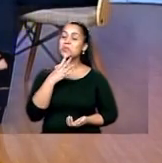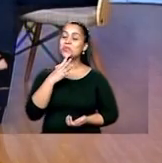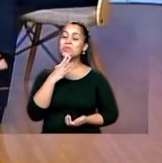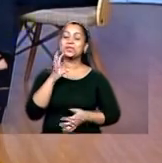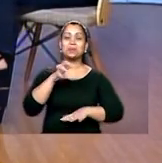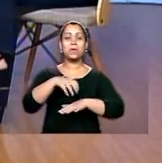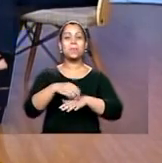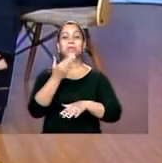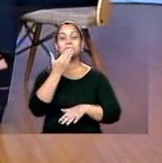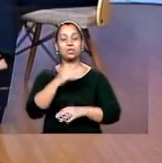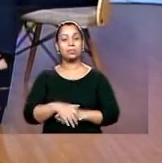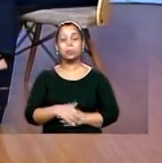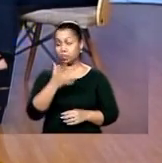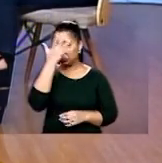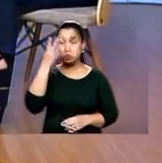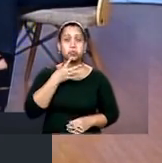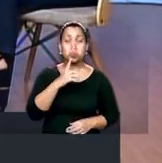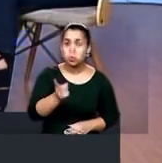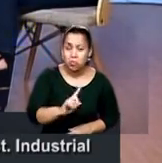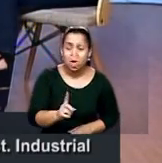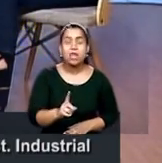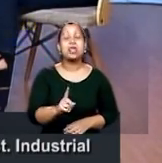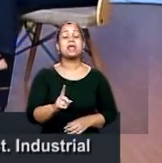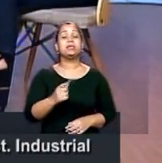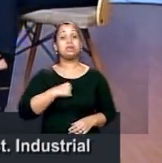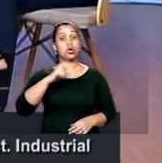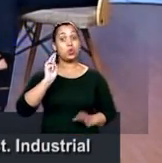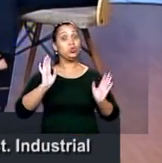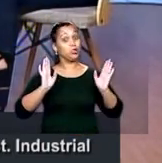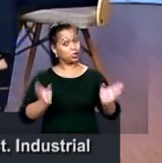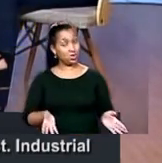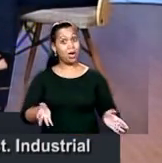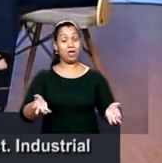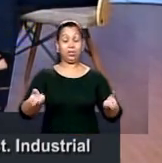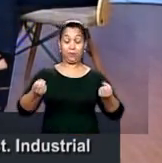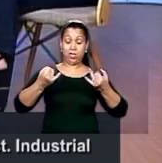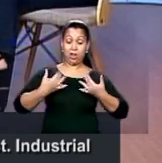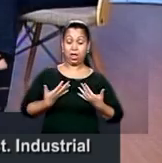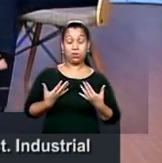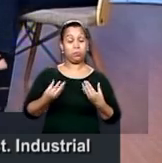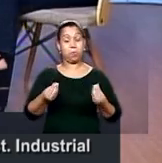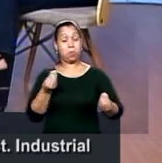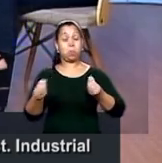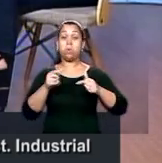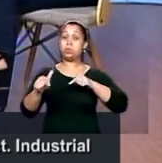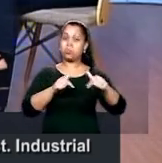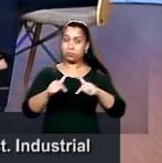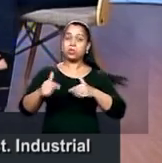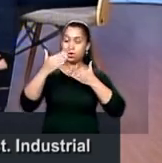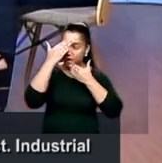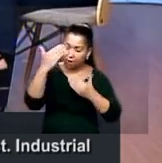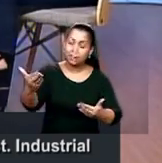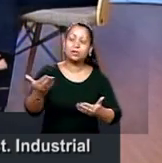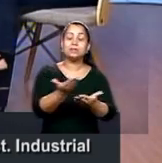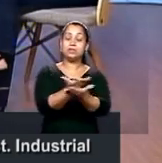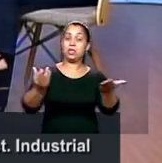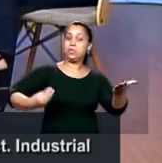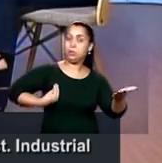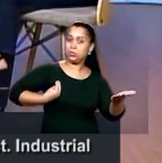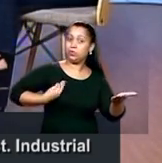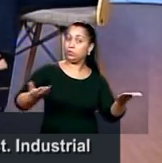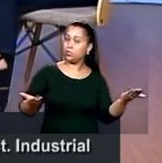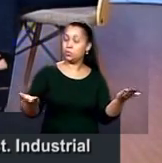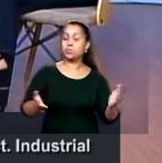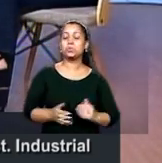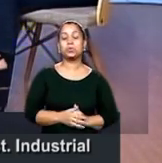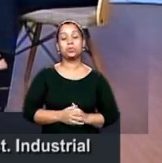banco de alimentos. Para quem não conhecia, eu já tinha ouvido falar, mas não sabia da extensão do trabalho. Eu quero agradecer muito a presença de vocês aqui